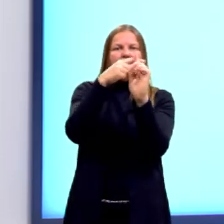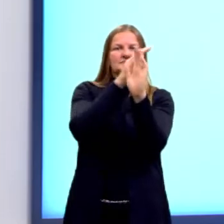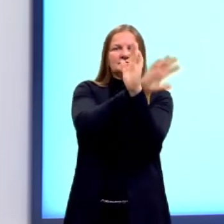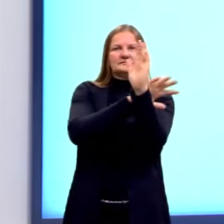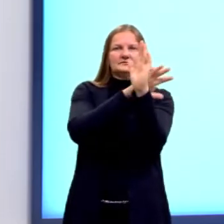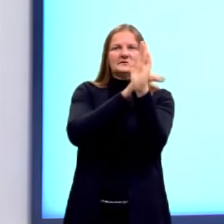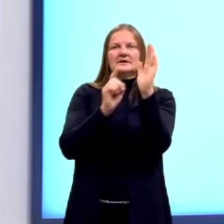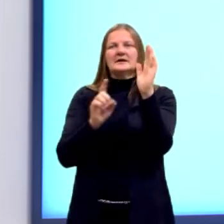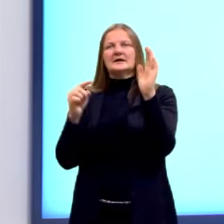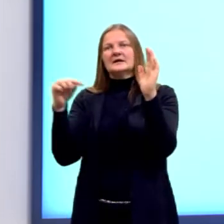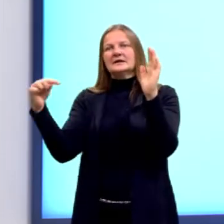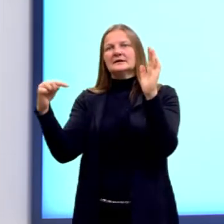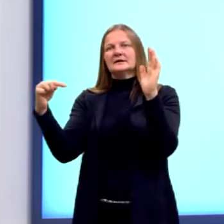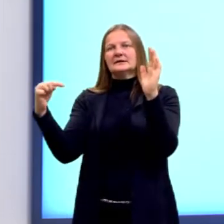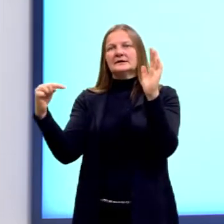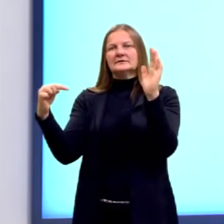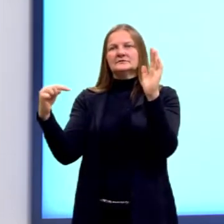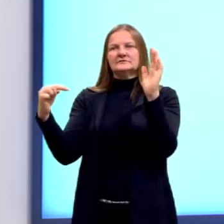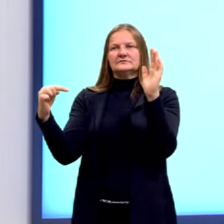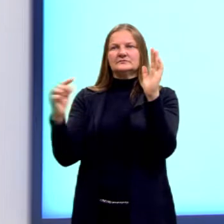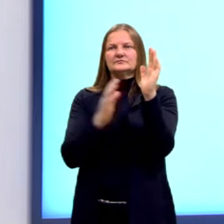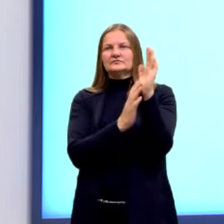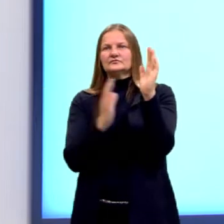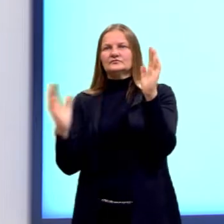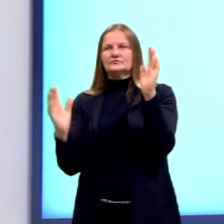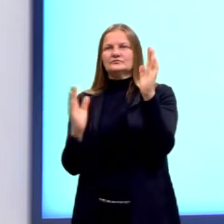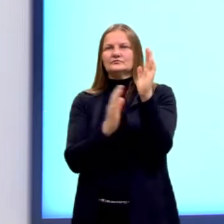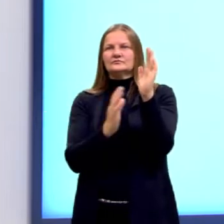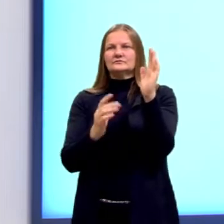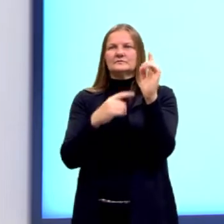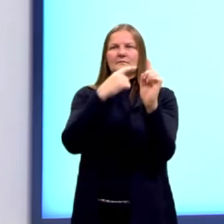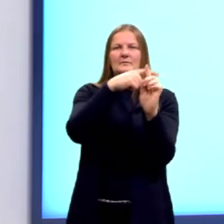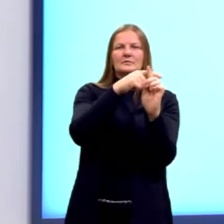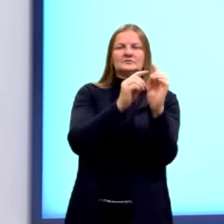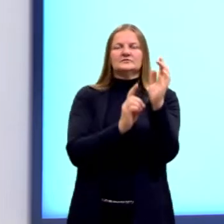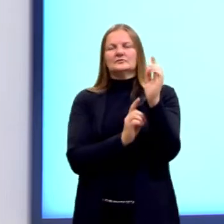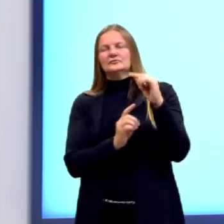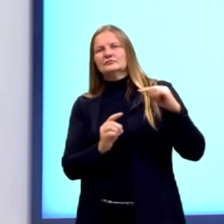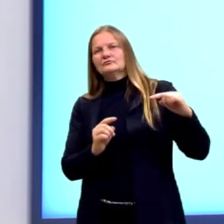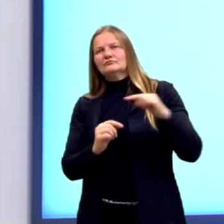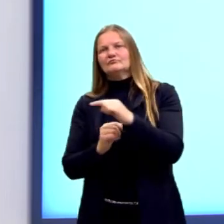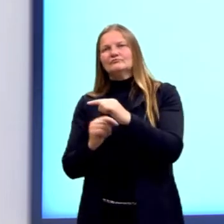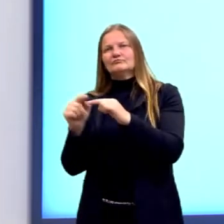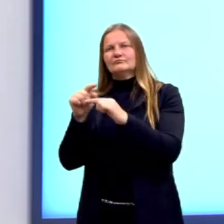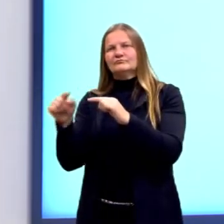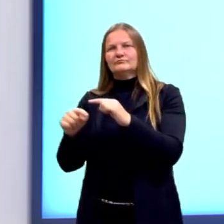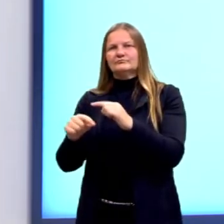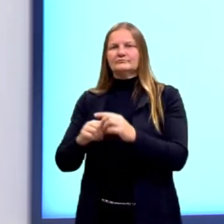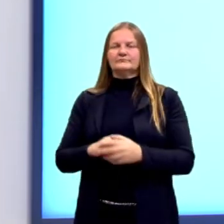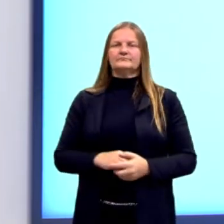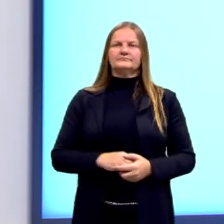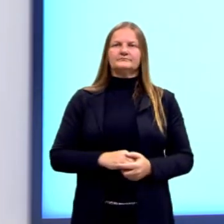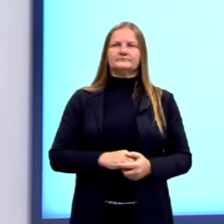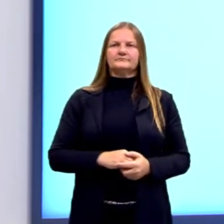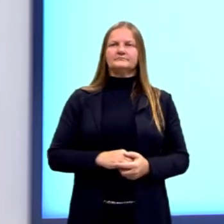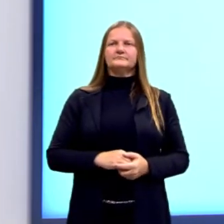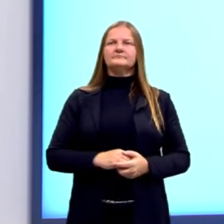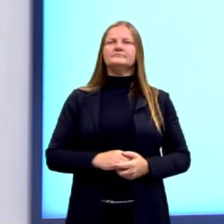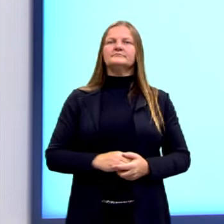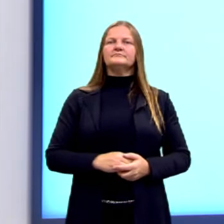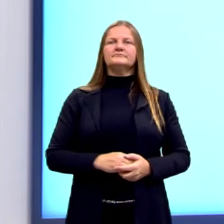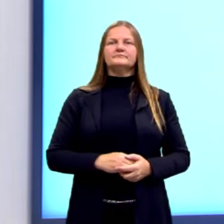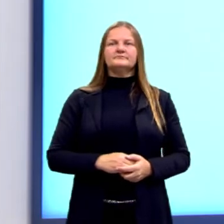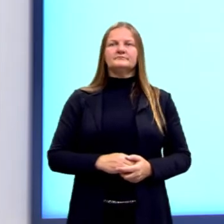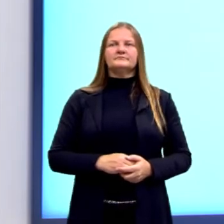positivos né E aqui negativas Então a gente vai analisar tá Se desses lado temos negativa essa carga positiva